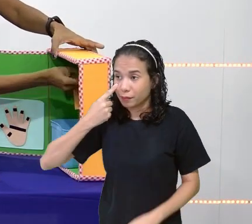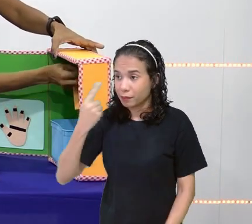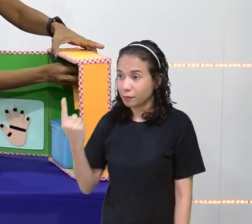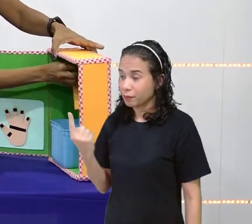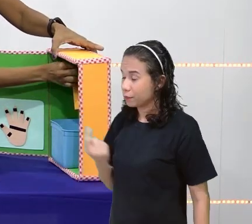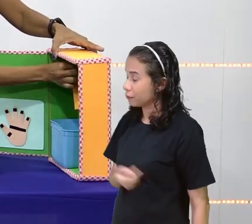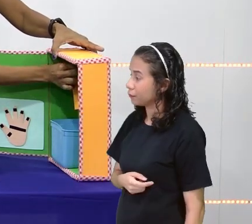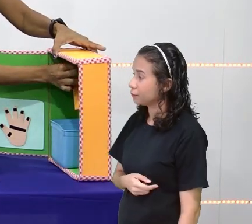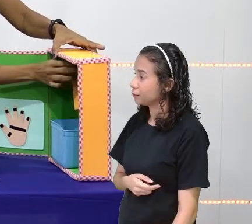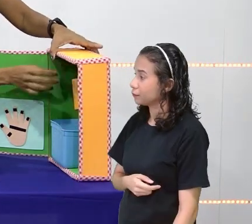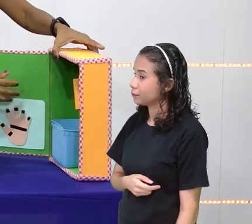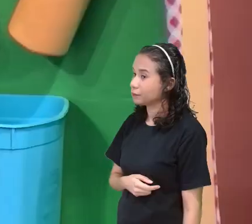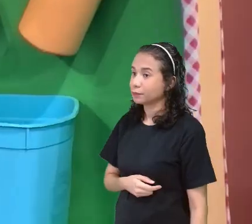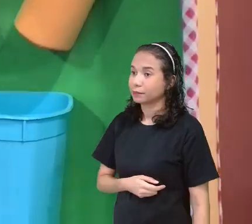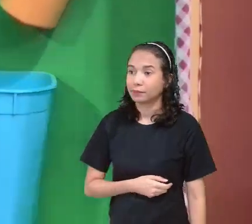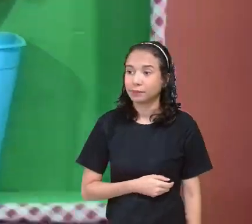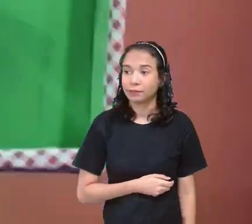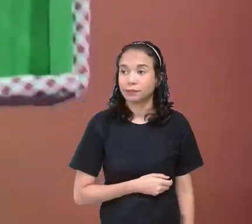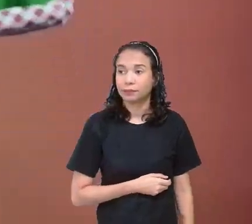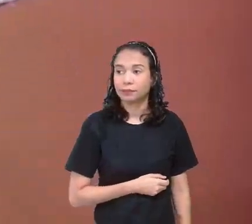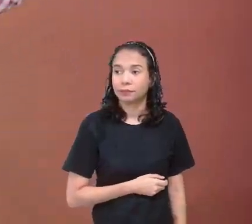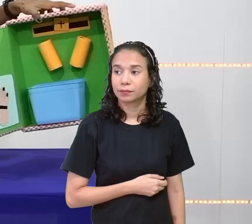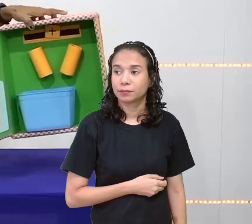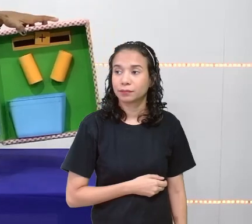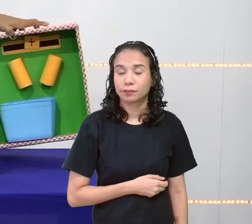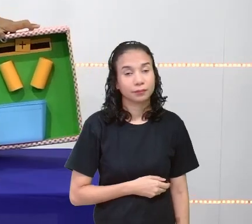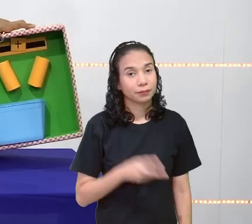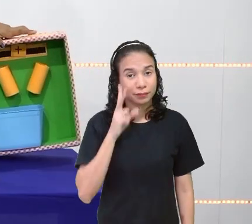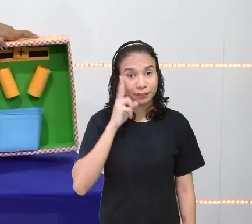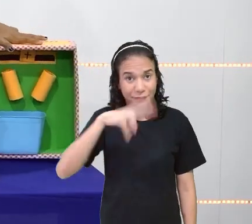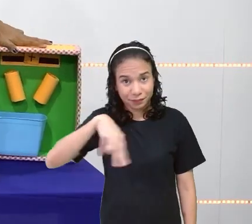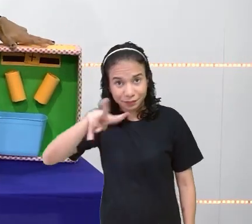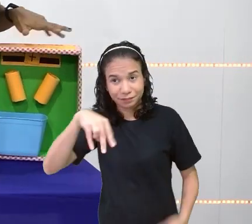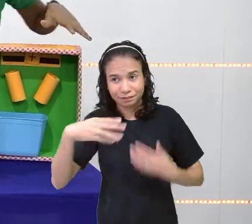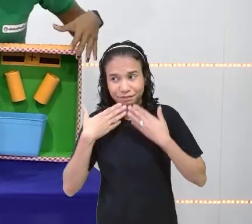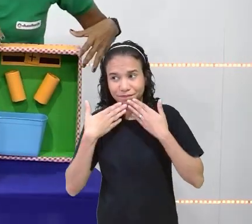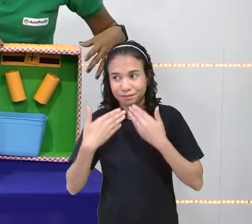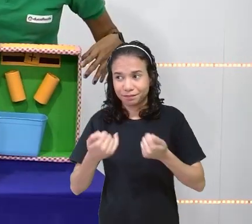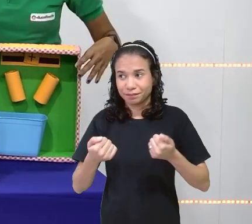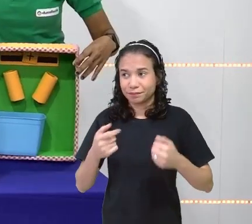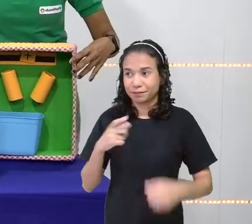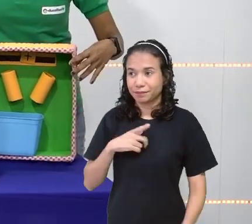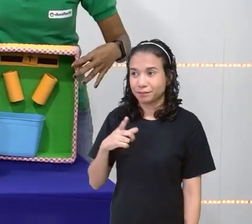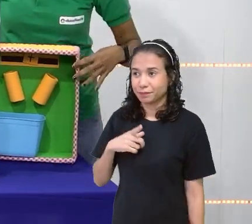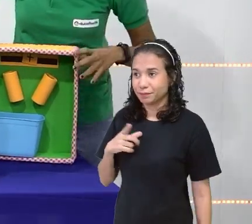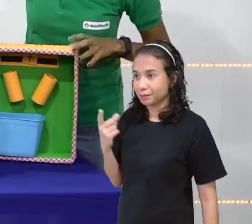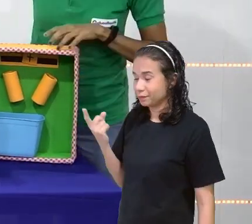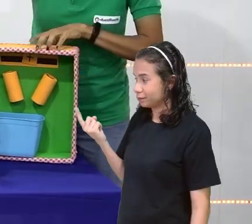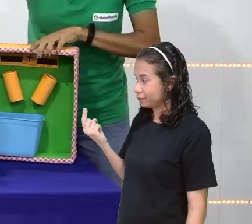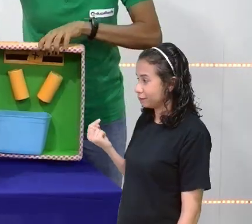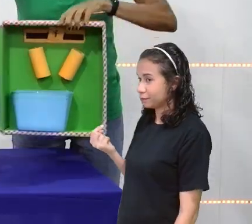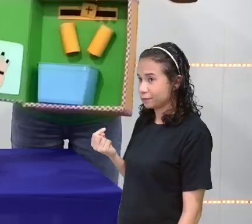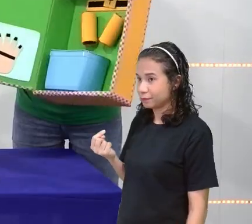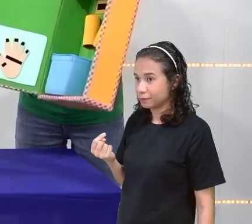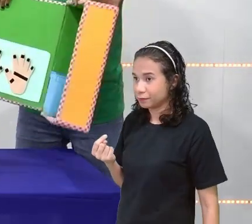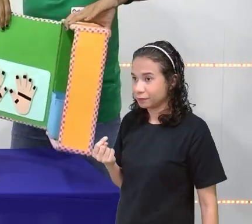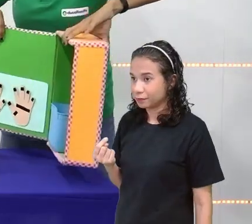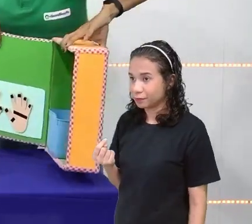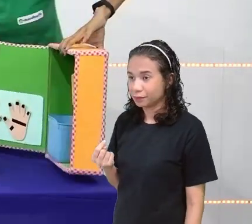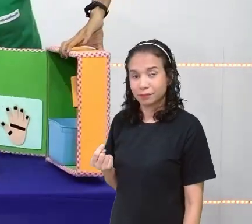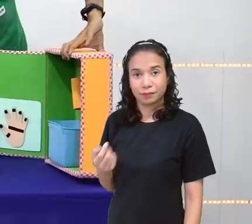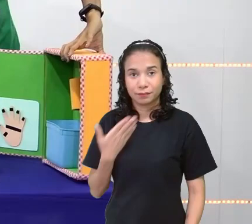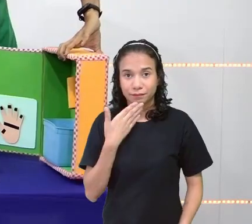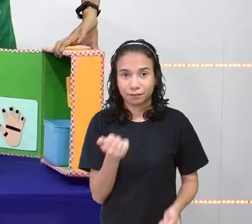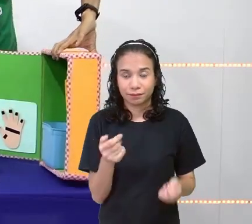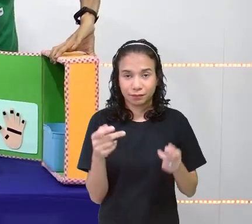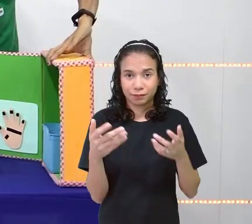soma é esse aqui, certo? Deixa eu virar aqui assim para frente. Para ficar mais fácil. Opa,